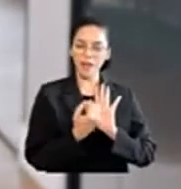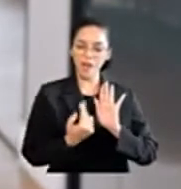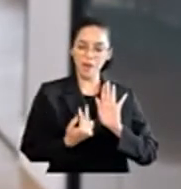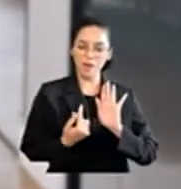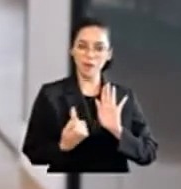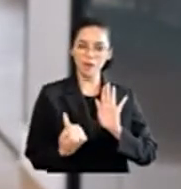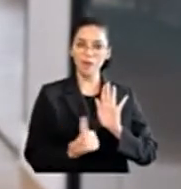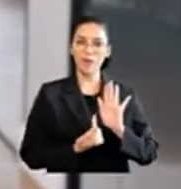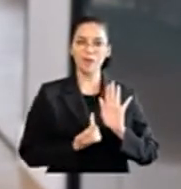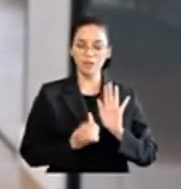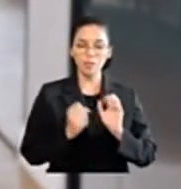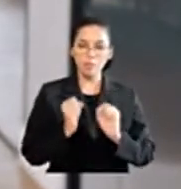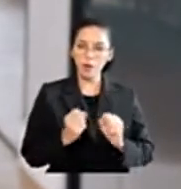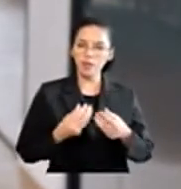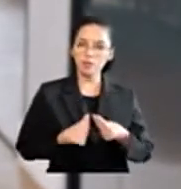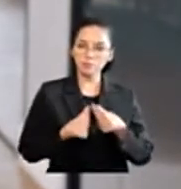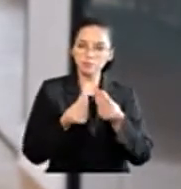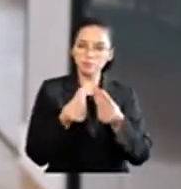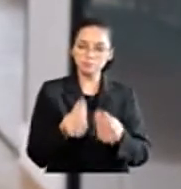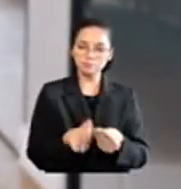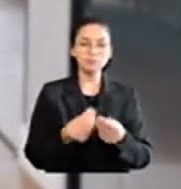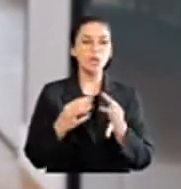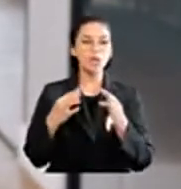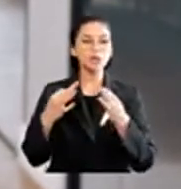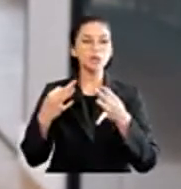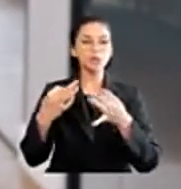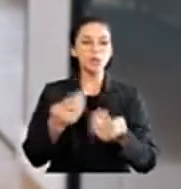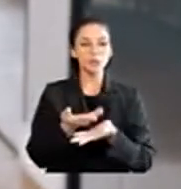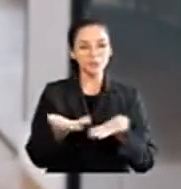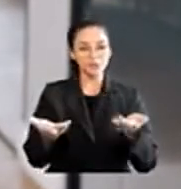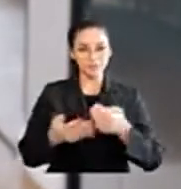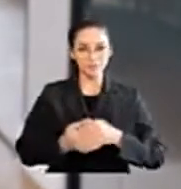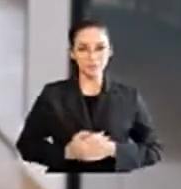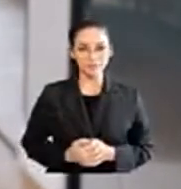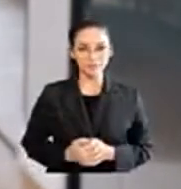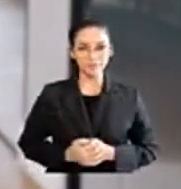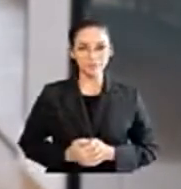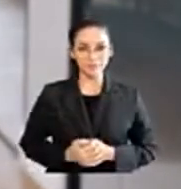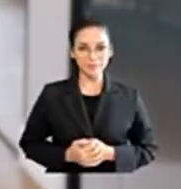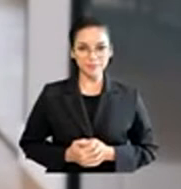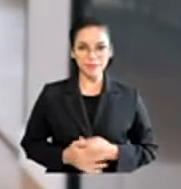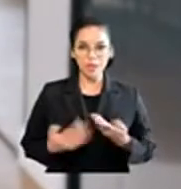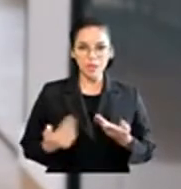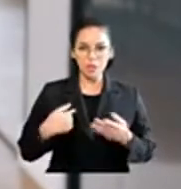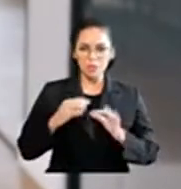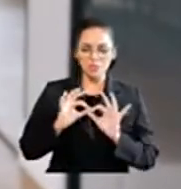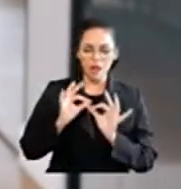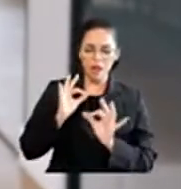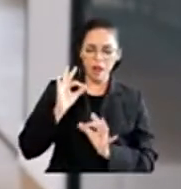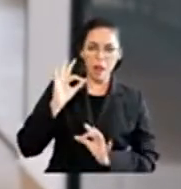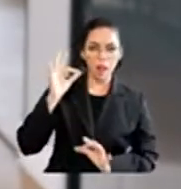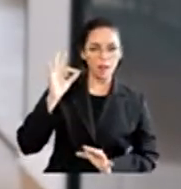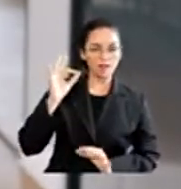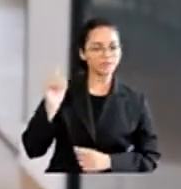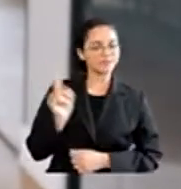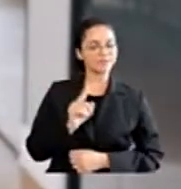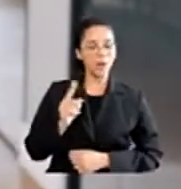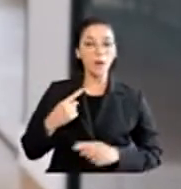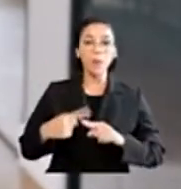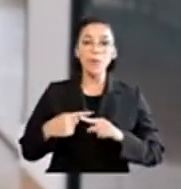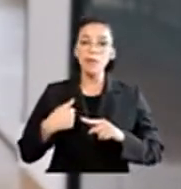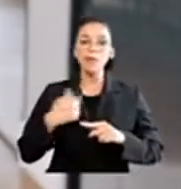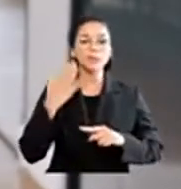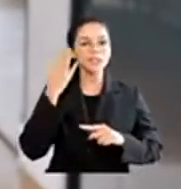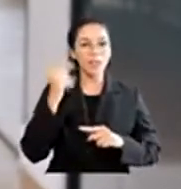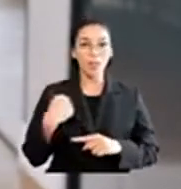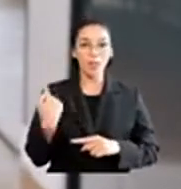pode oferecer a todas e a todos vocês. Eu não vou me alongar mais por aqui, porque sei que o nosso time vai